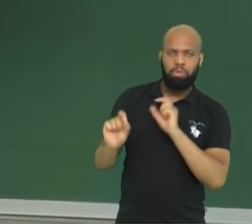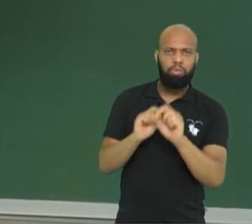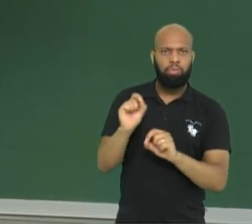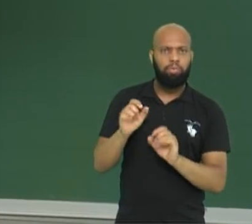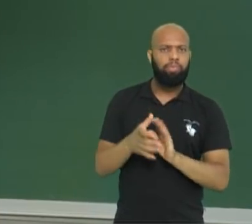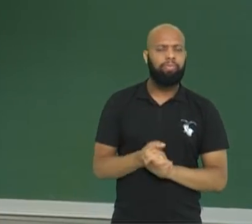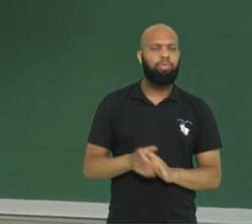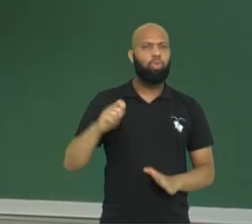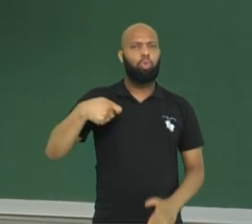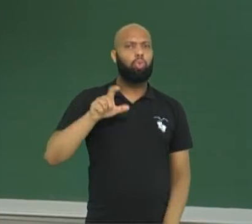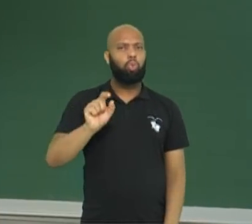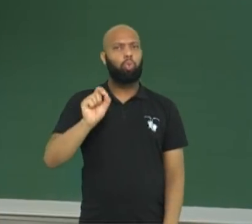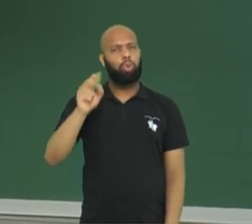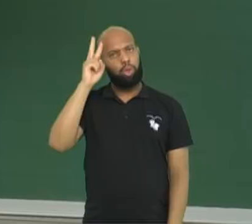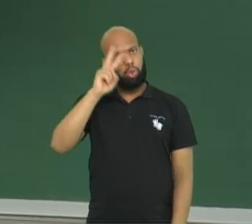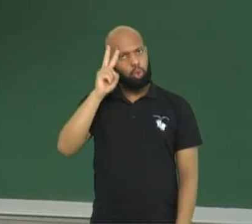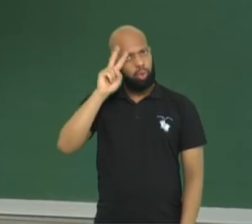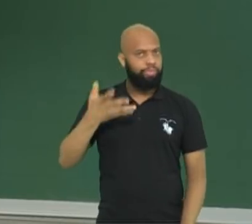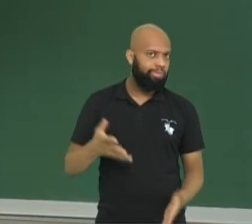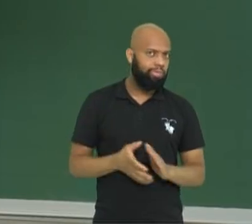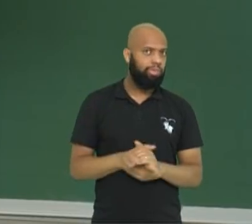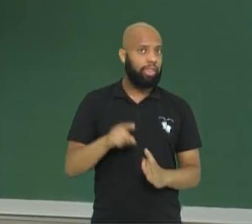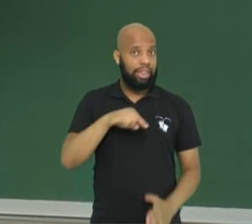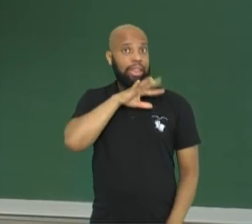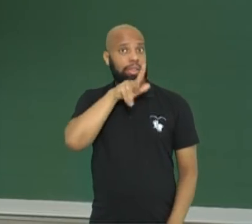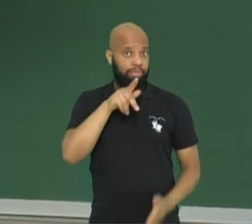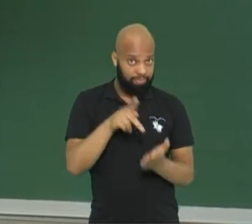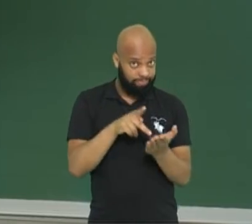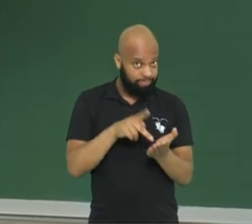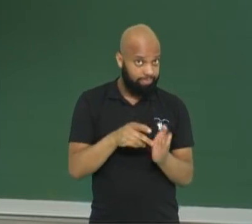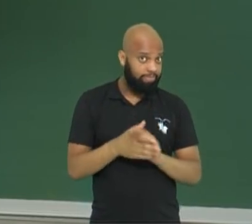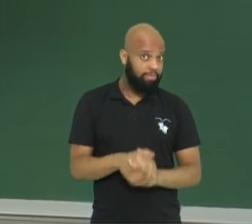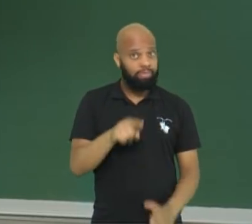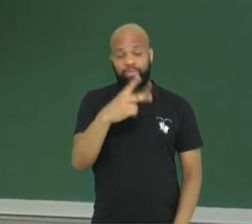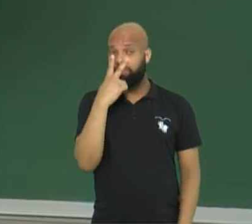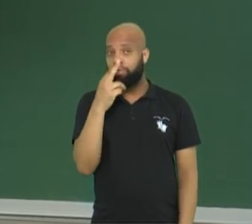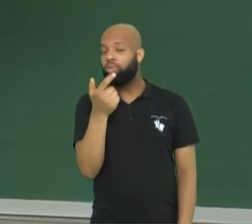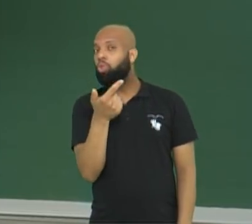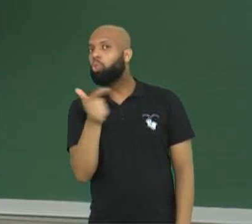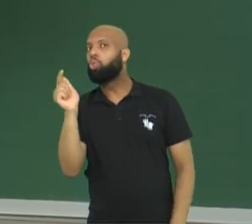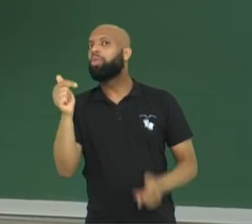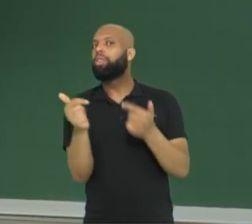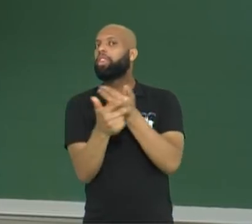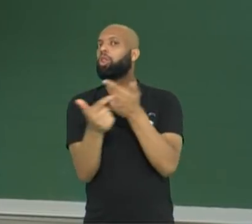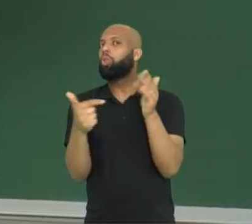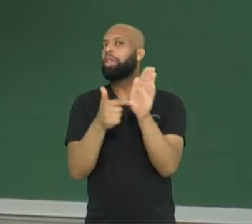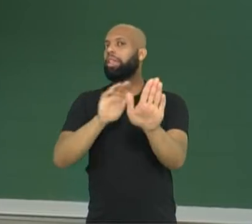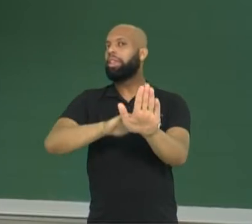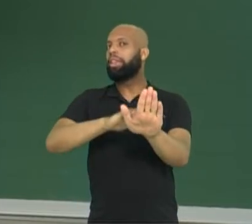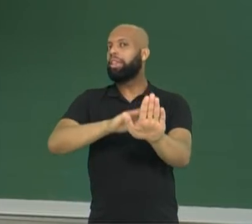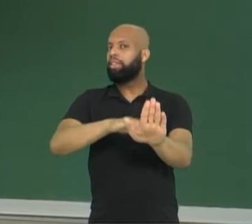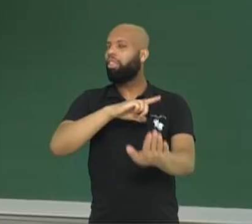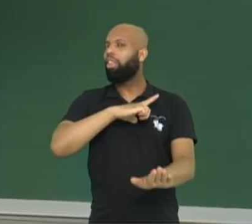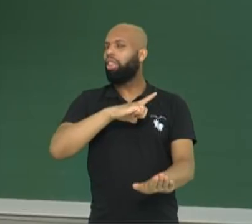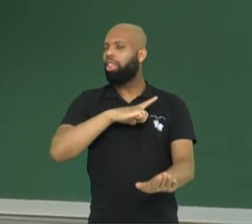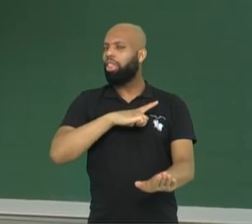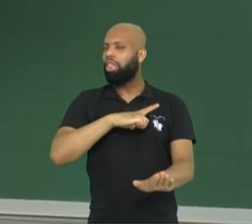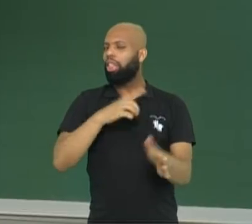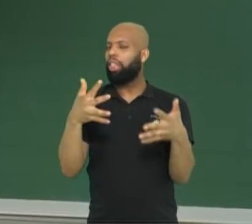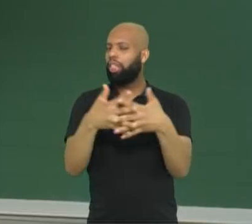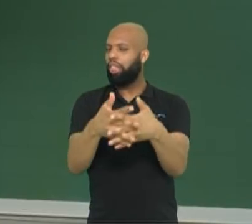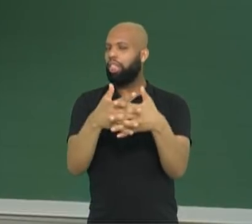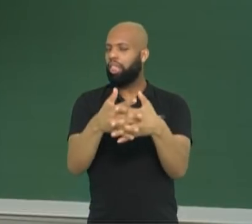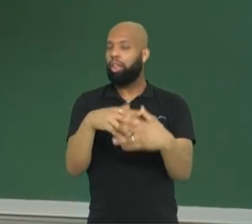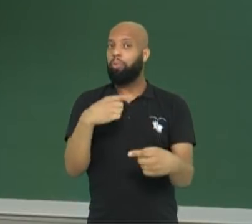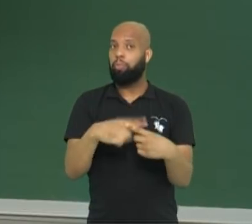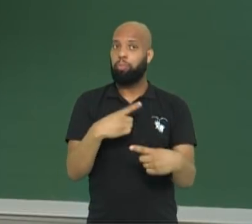este causo? Será que é mesmo um animal? Ou vocês acham que é uma outra coisa, né, que foi confundida?